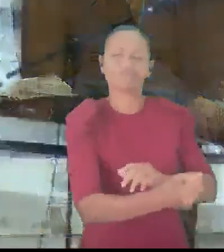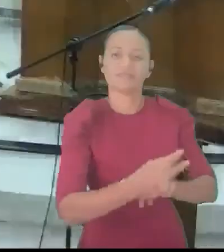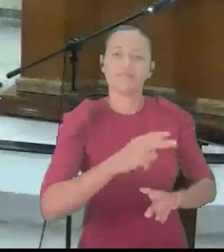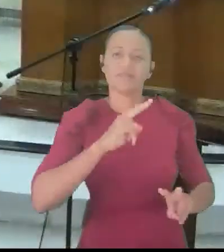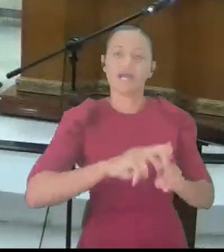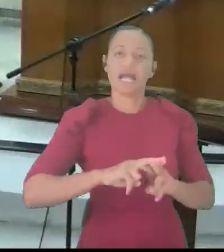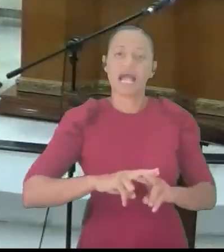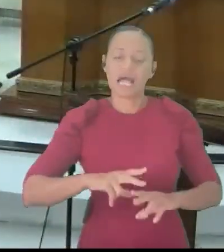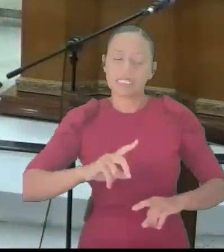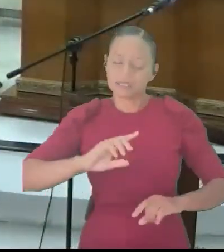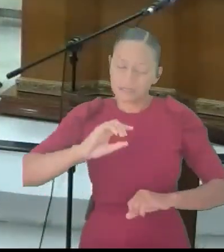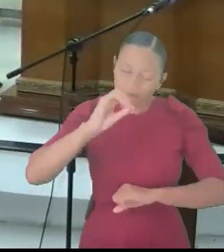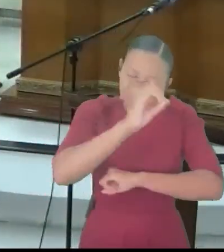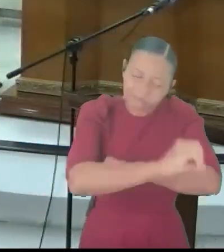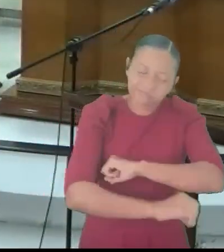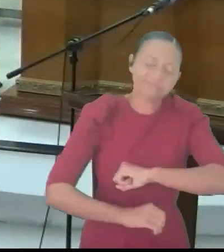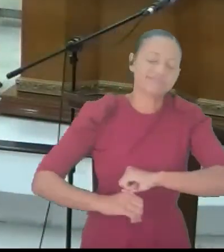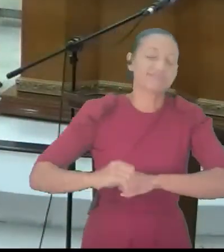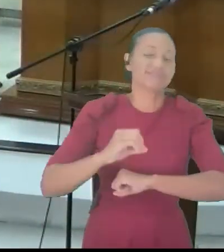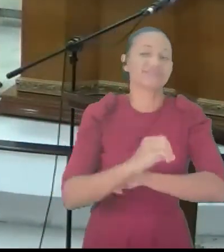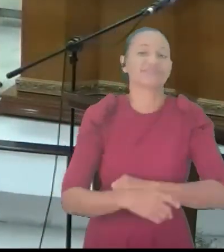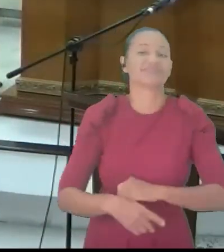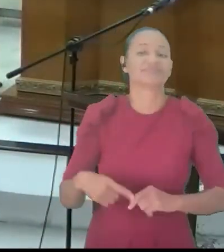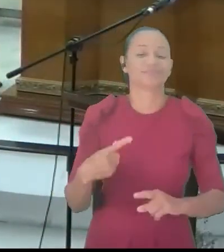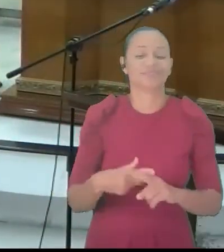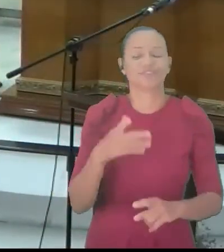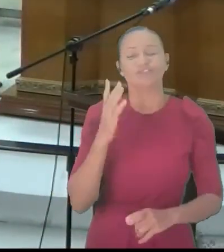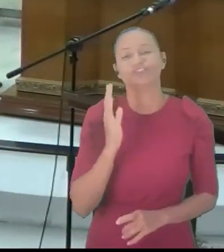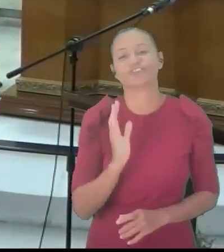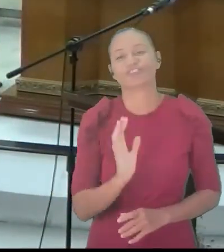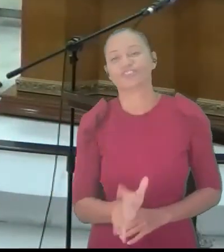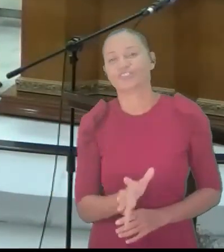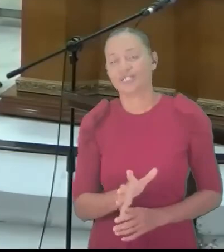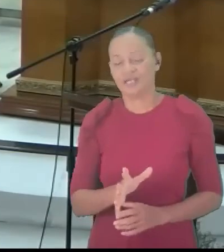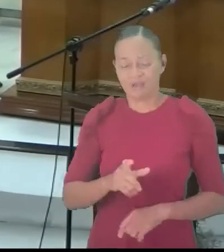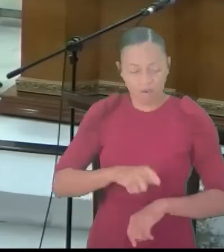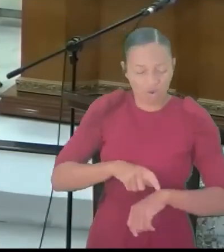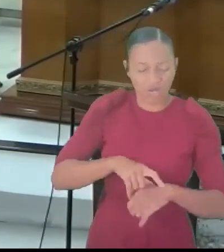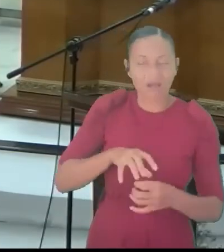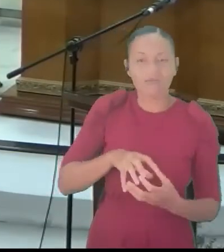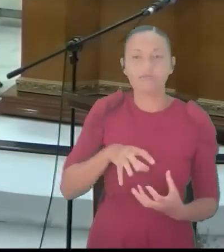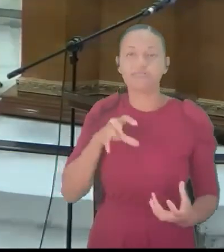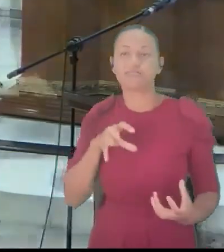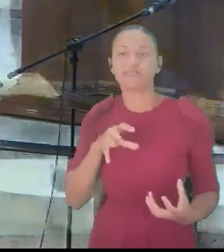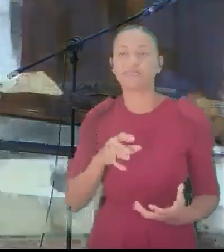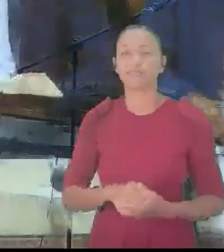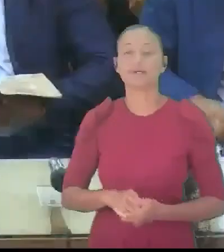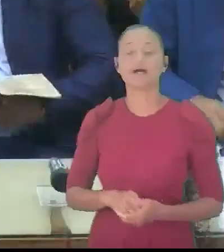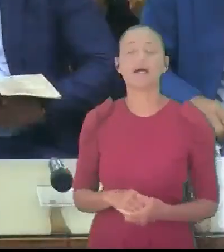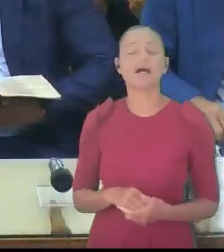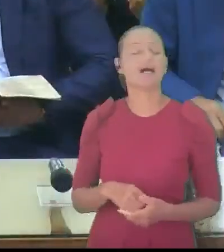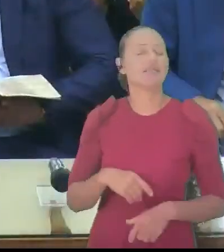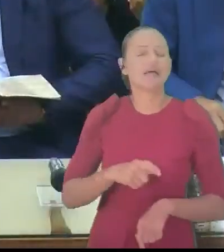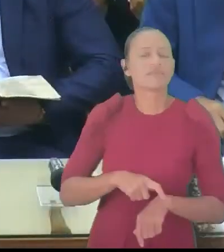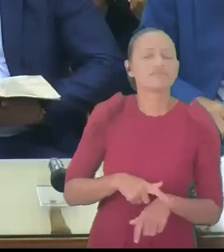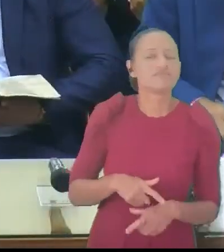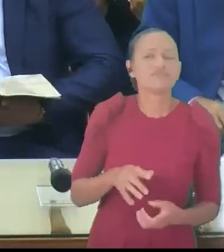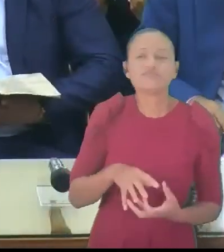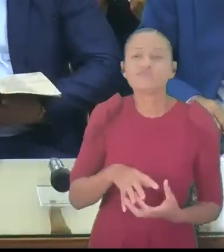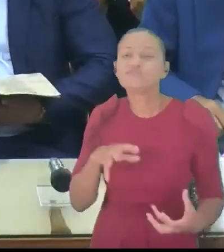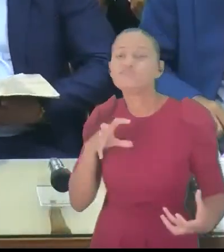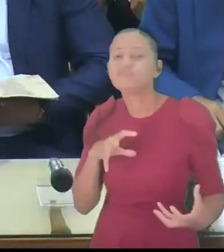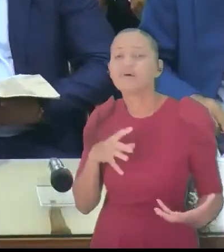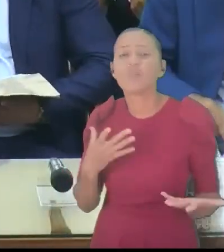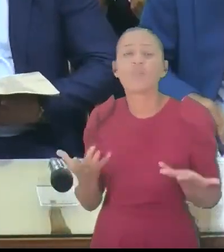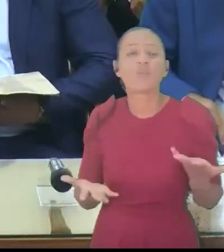seguinte, pois era já tarde. Os irmãos estão vendo, irmãos? Os apóstolos foram o quê naquela tarde? Foram o quê, meus